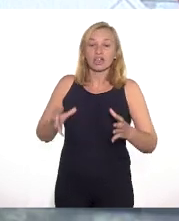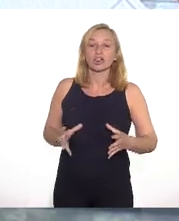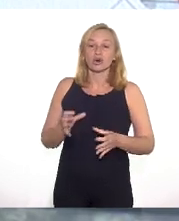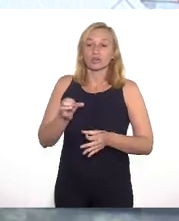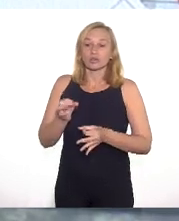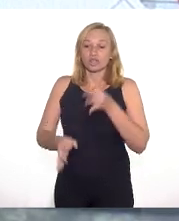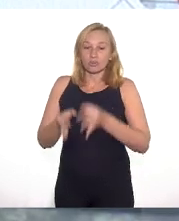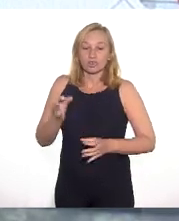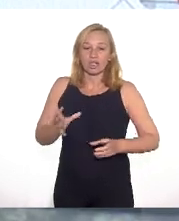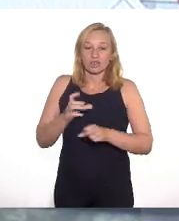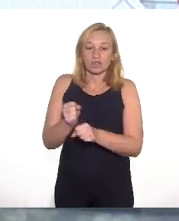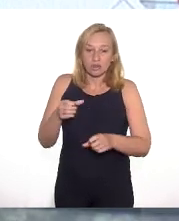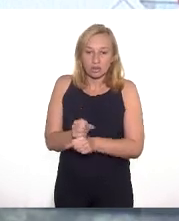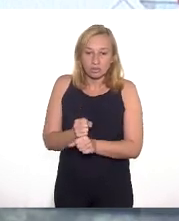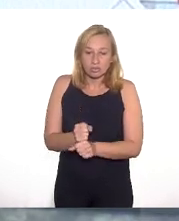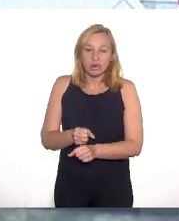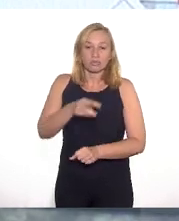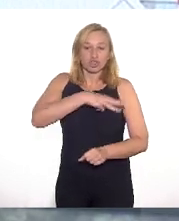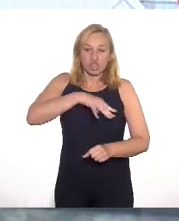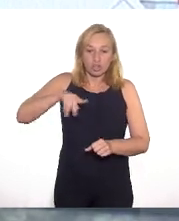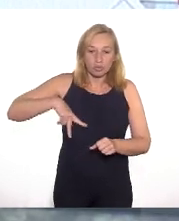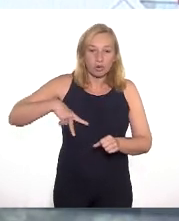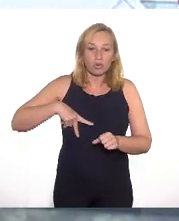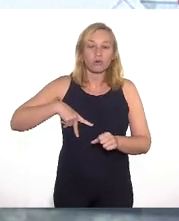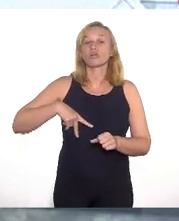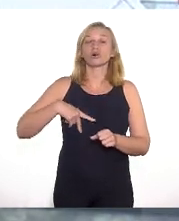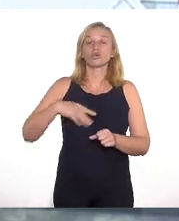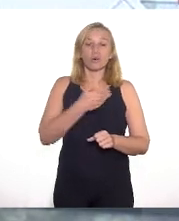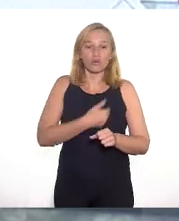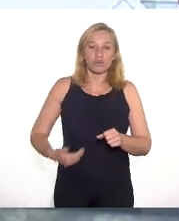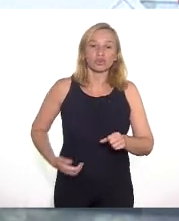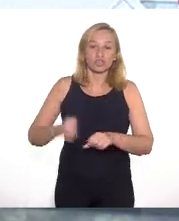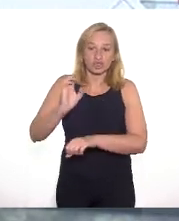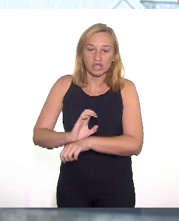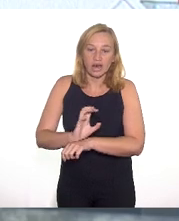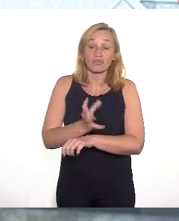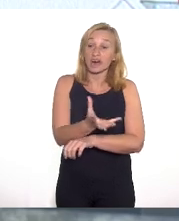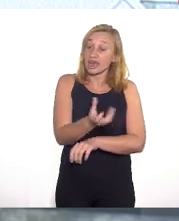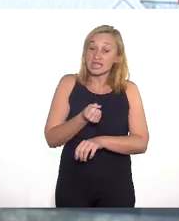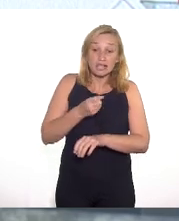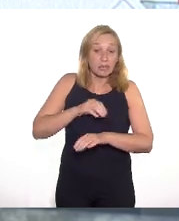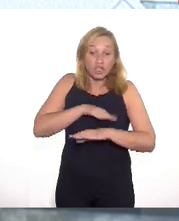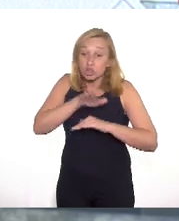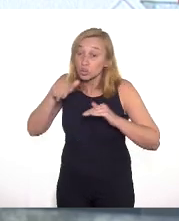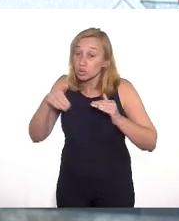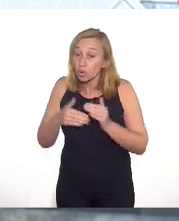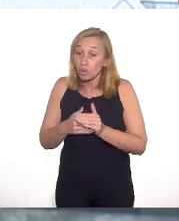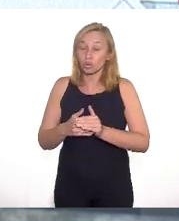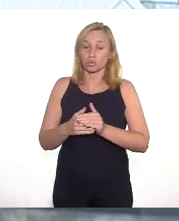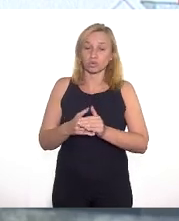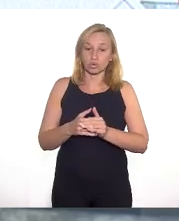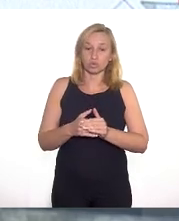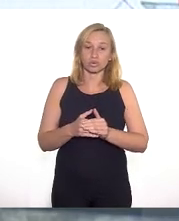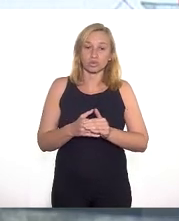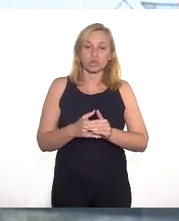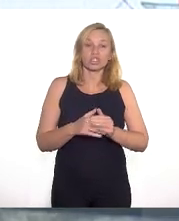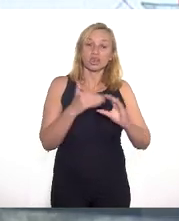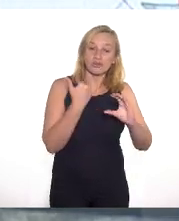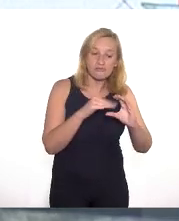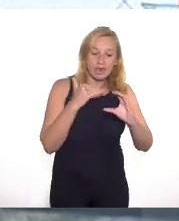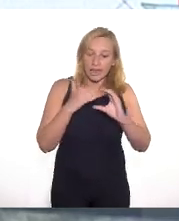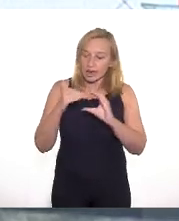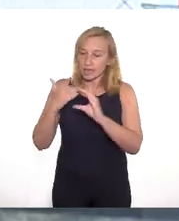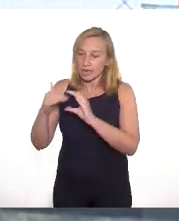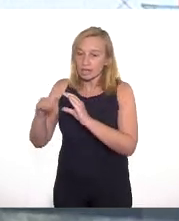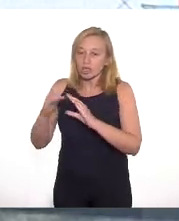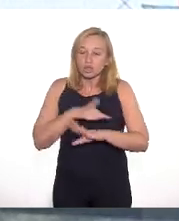receber, o Ministério Público vai receber, o governo do Estado, sem precisar os órgãos de controle pedir, nós enviaremos para